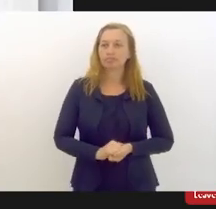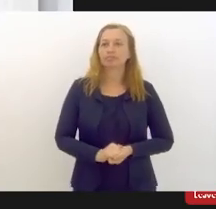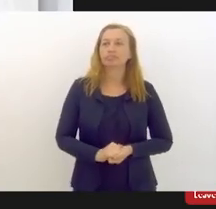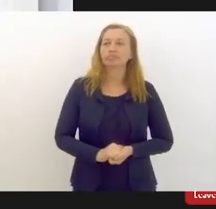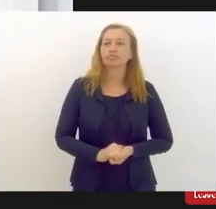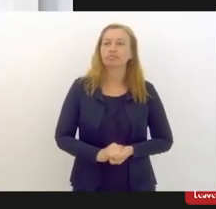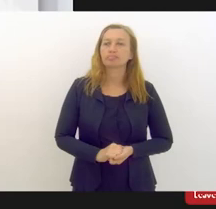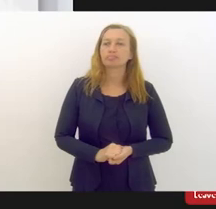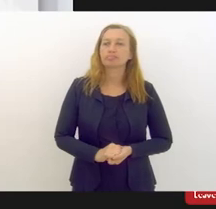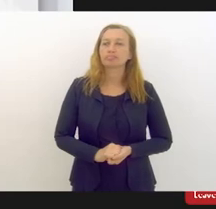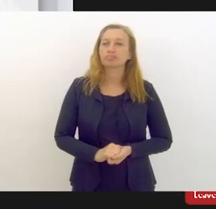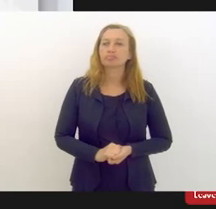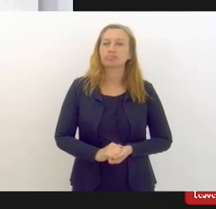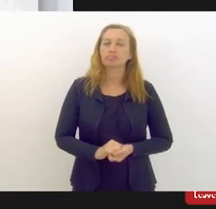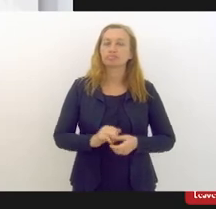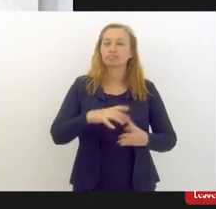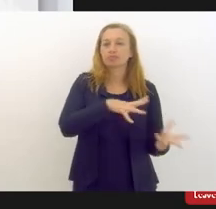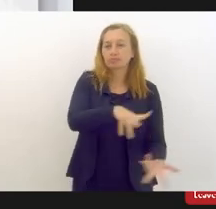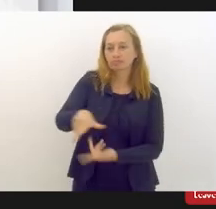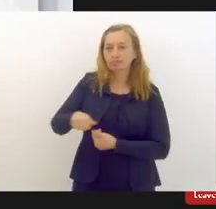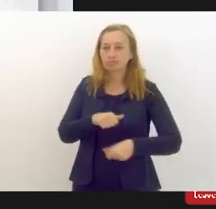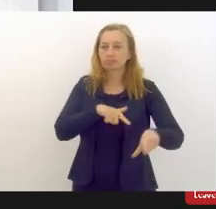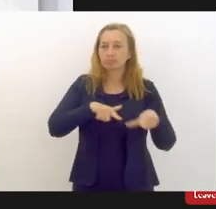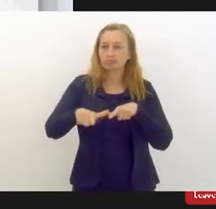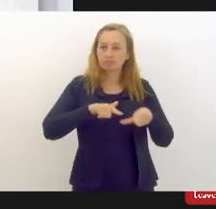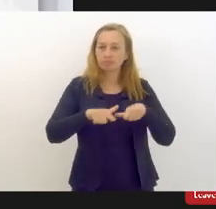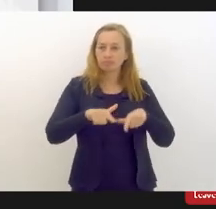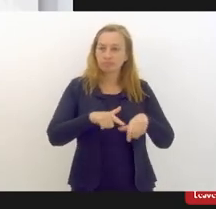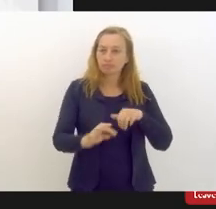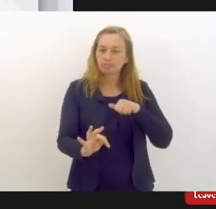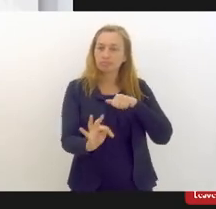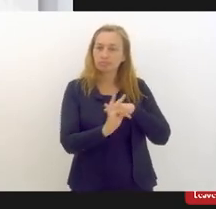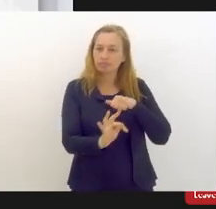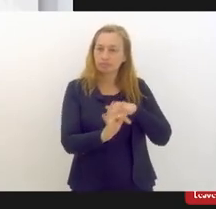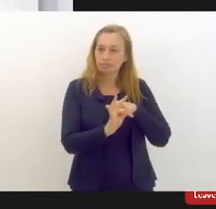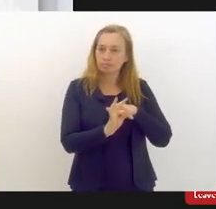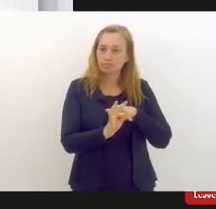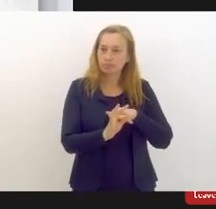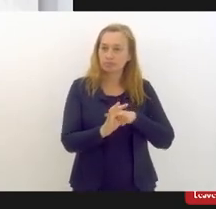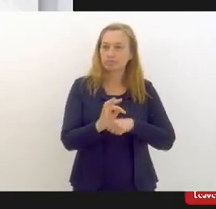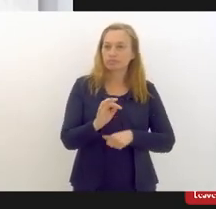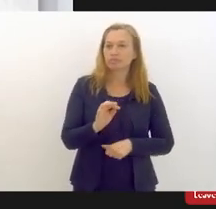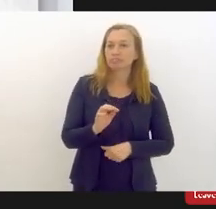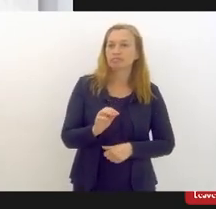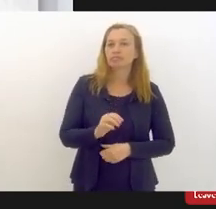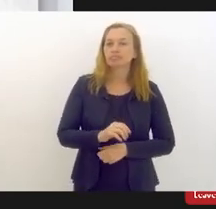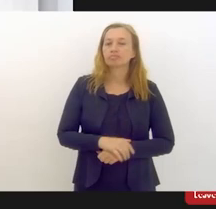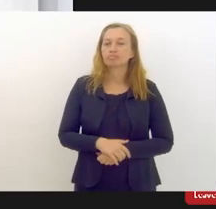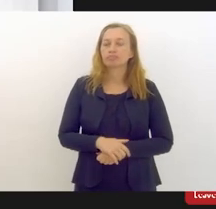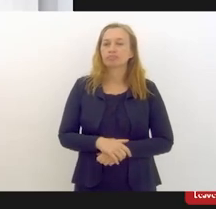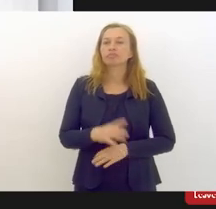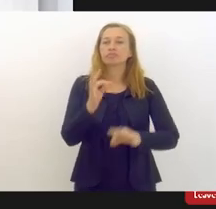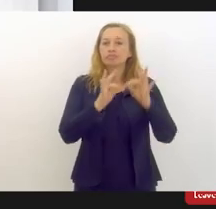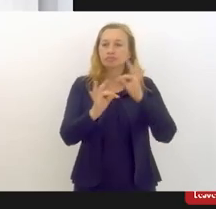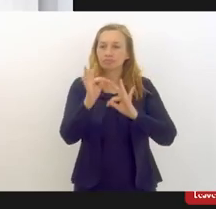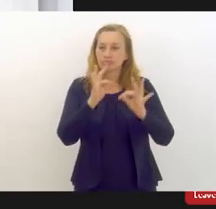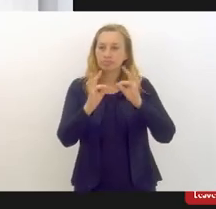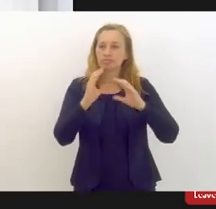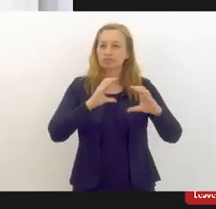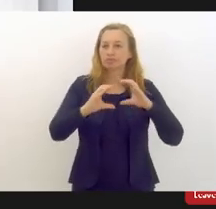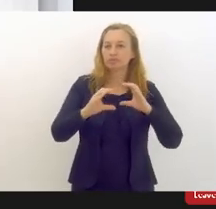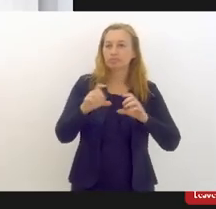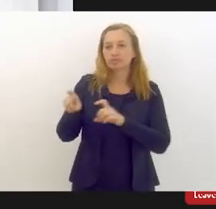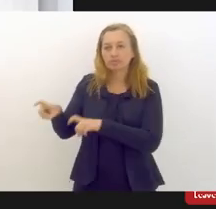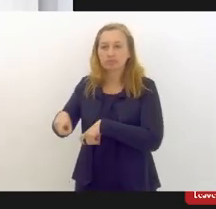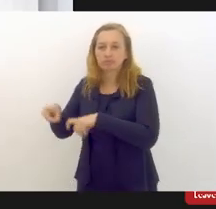Mundo do trabalho, cursos técnicos, então tem técnicos, portos, aquário viário, planificação, telecomunicações,